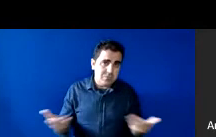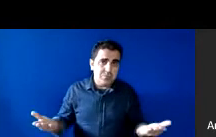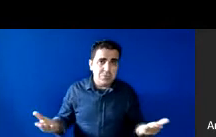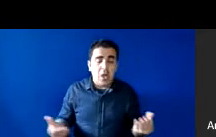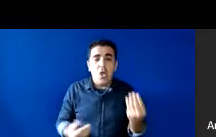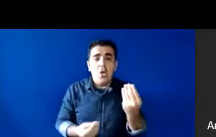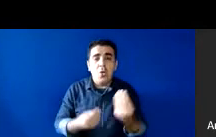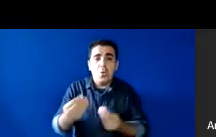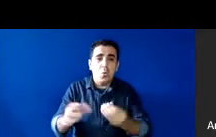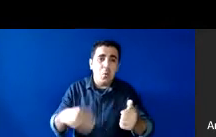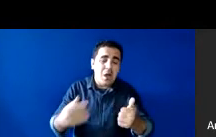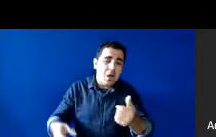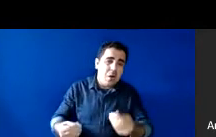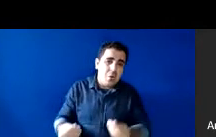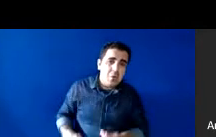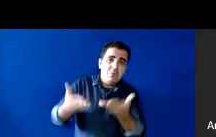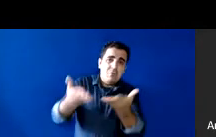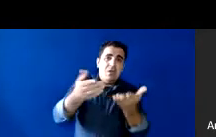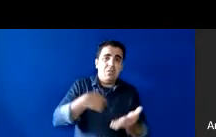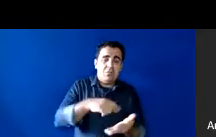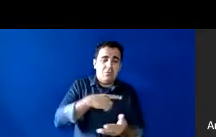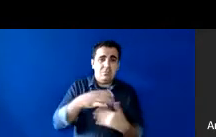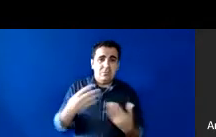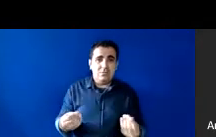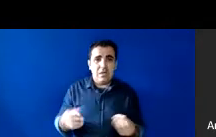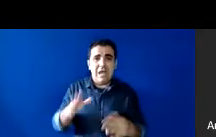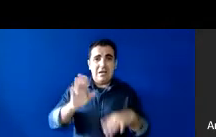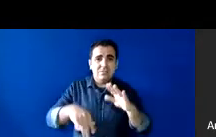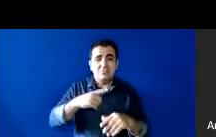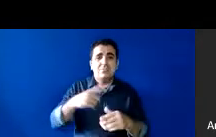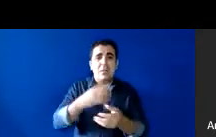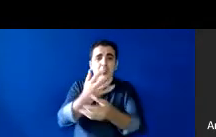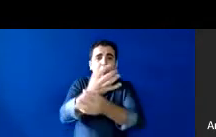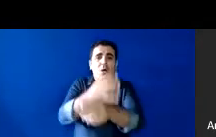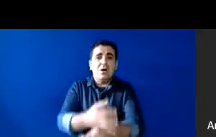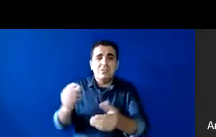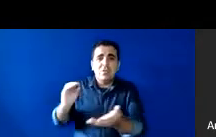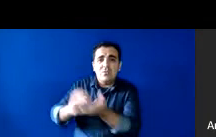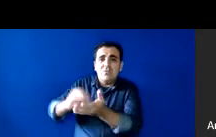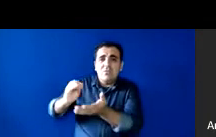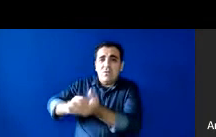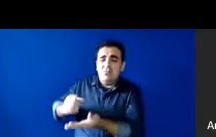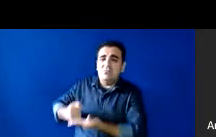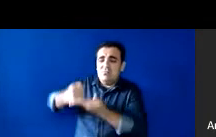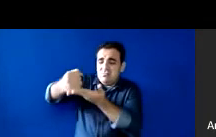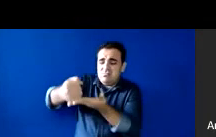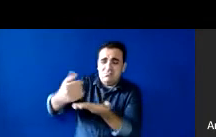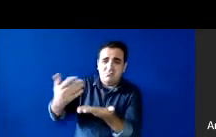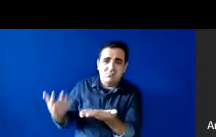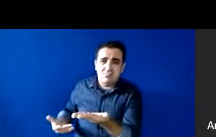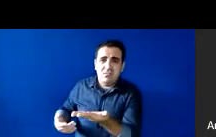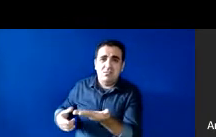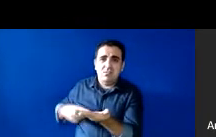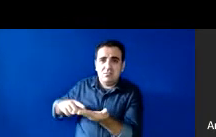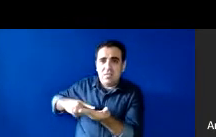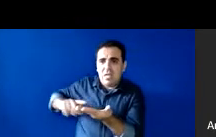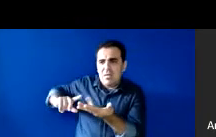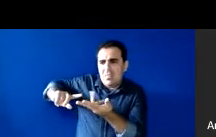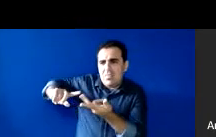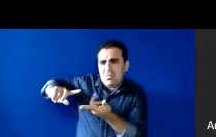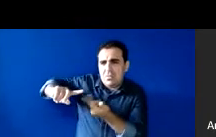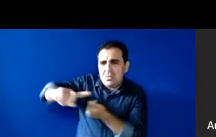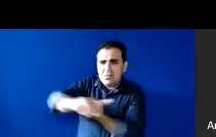a oferta que temos, né, temos muitos vazios assistenciais, né, temos também variedade